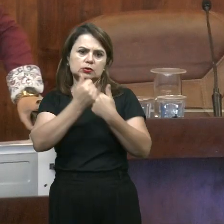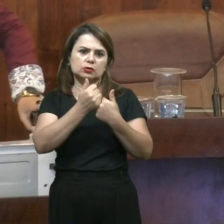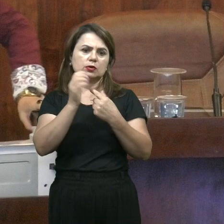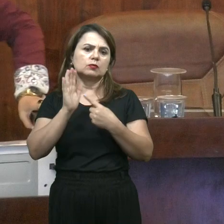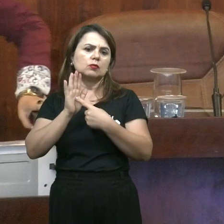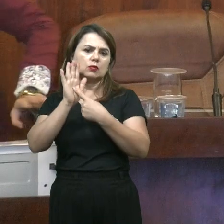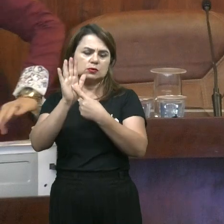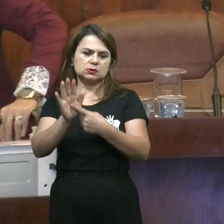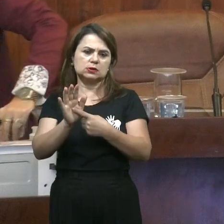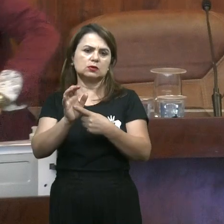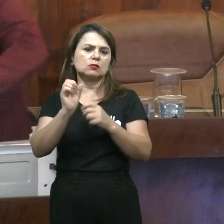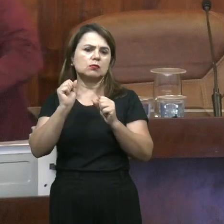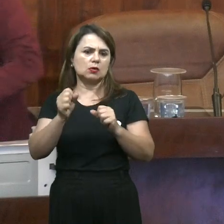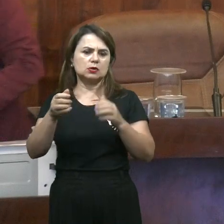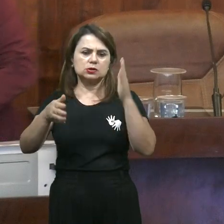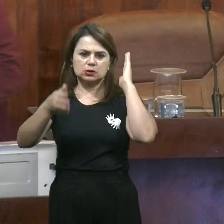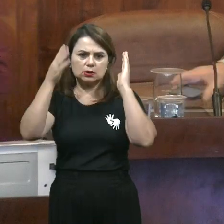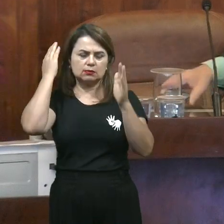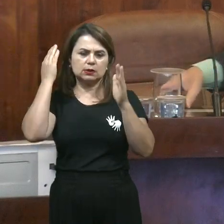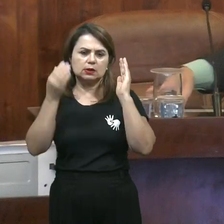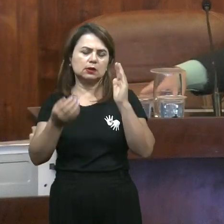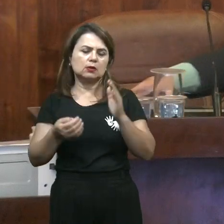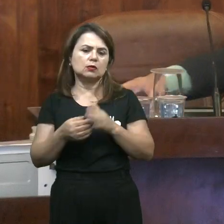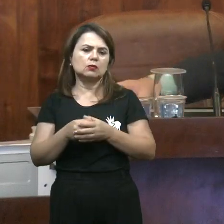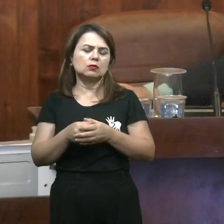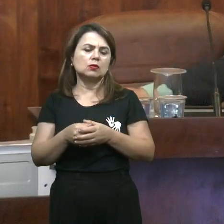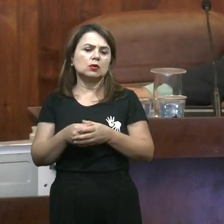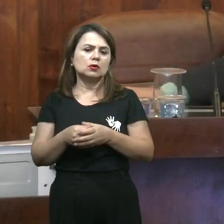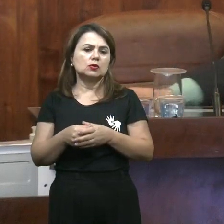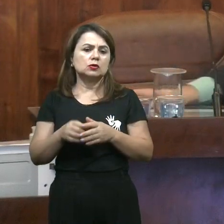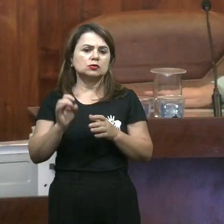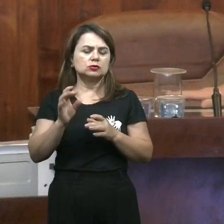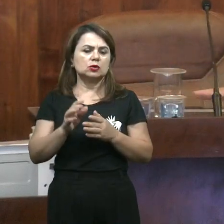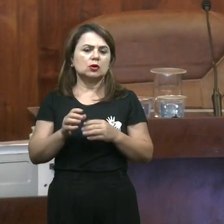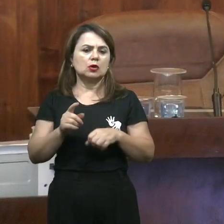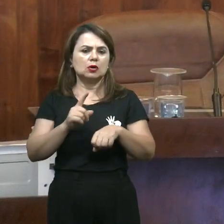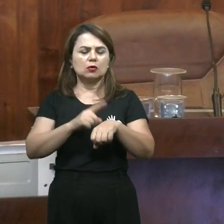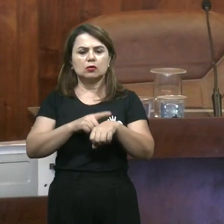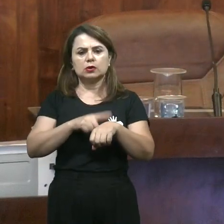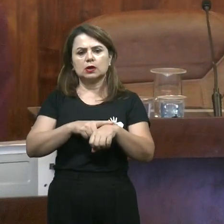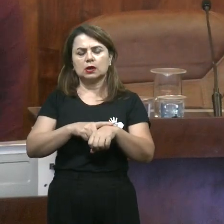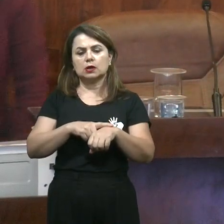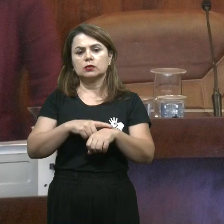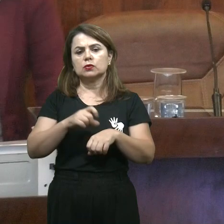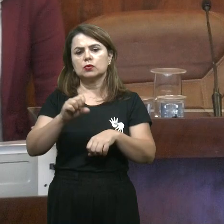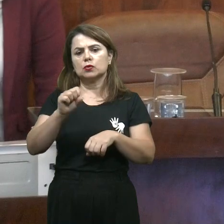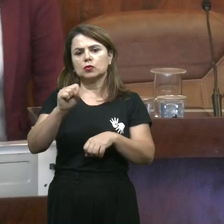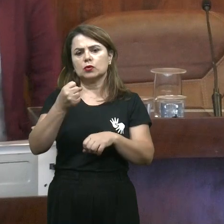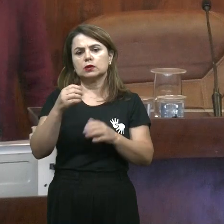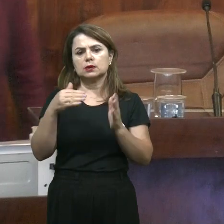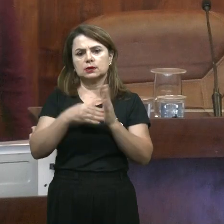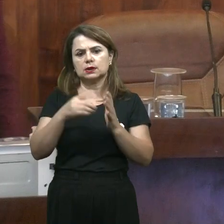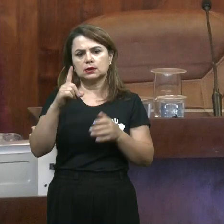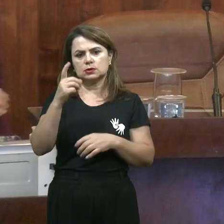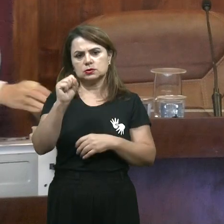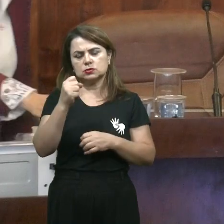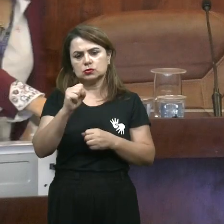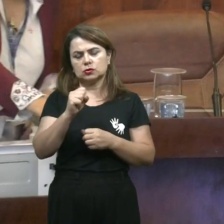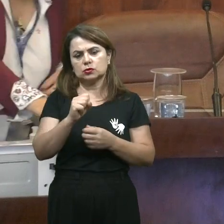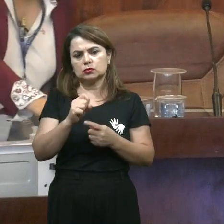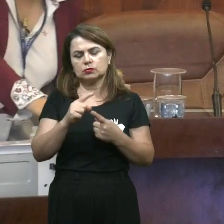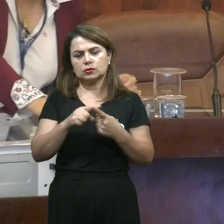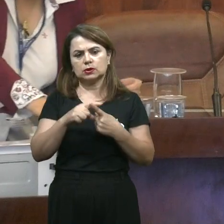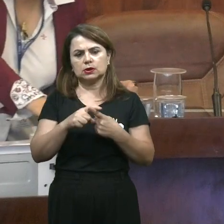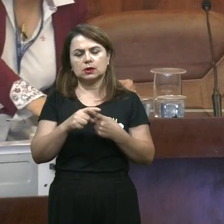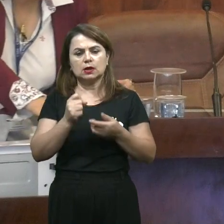permitidas somente no horário de expedientes, das 8 às 18, haja visto os transtornos